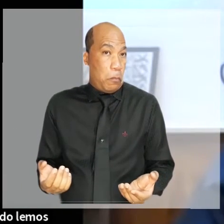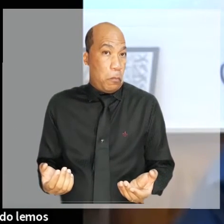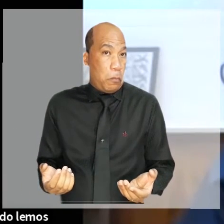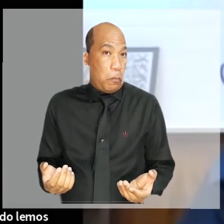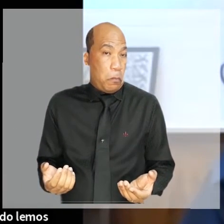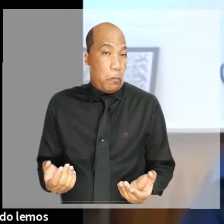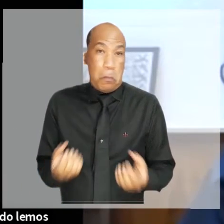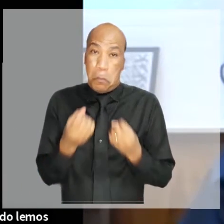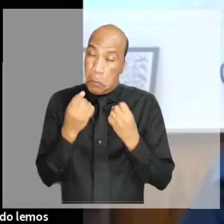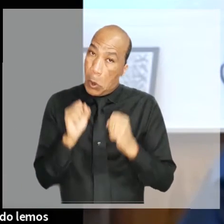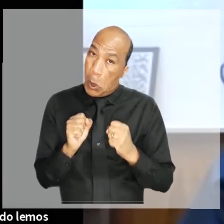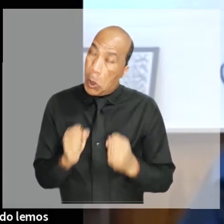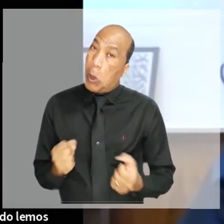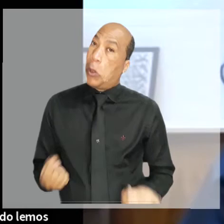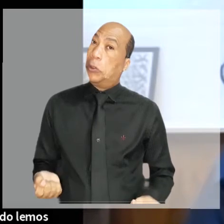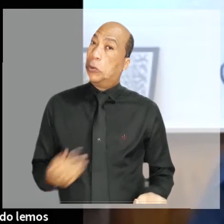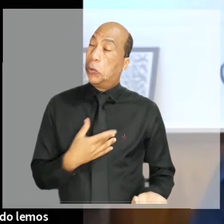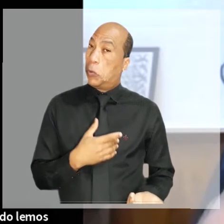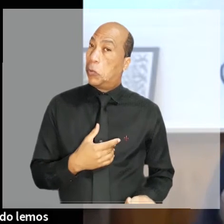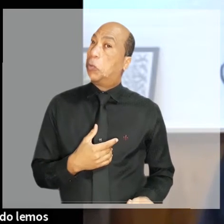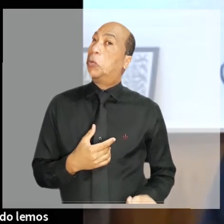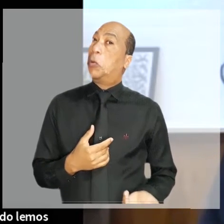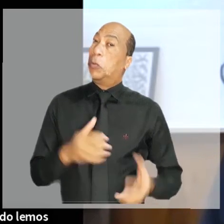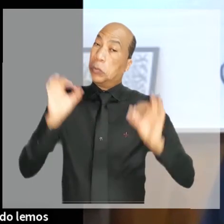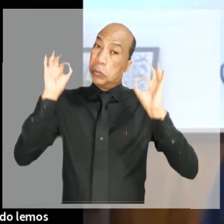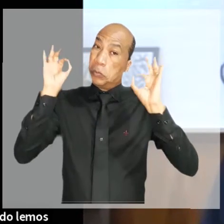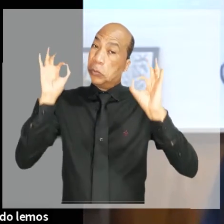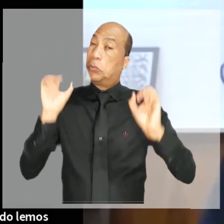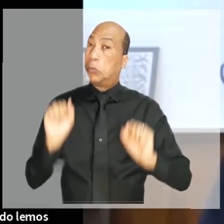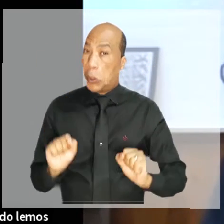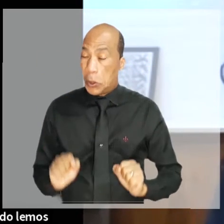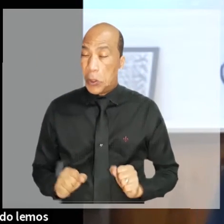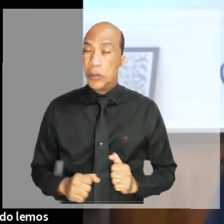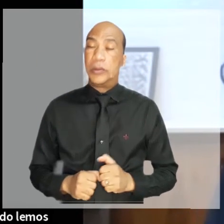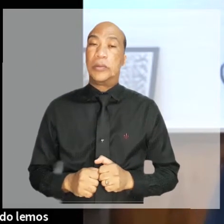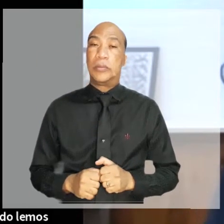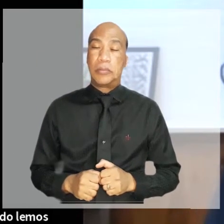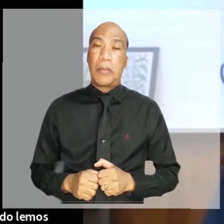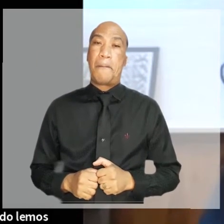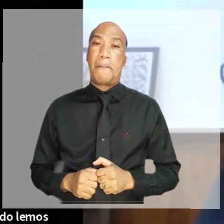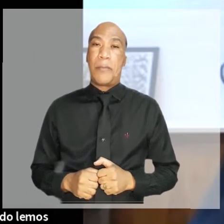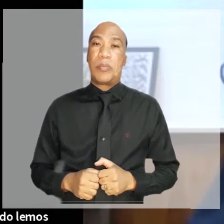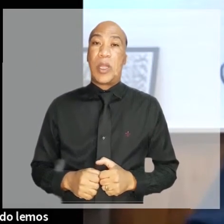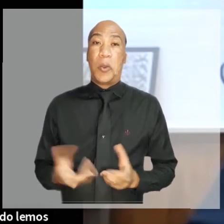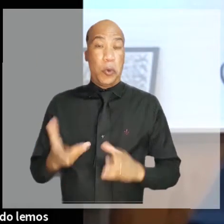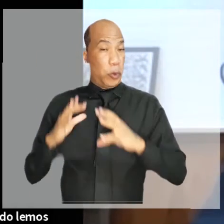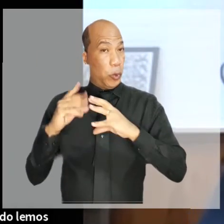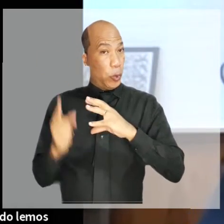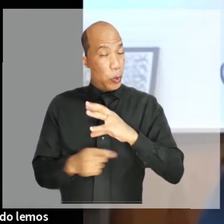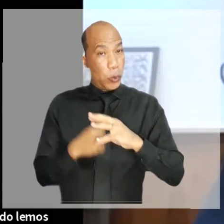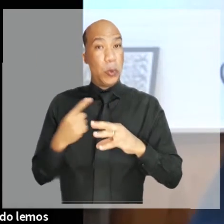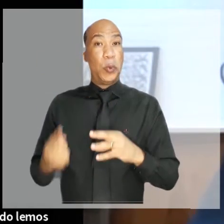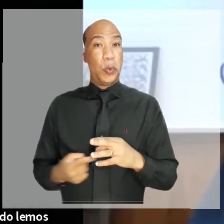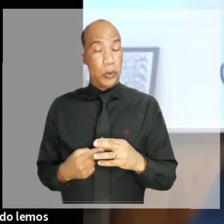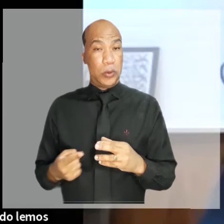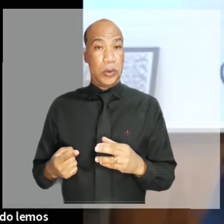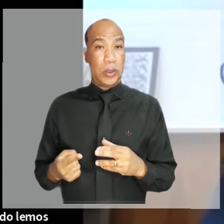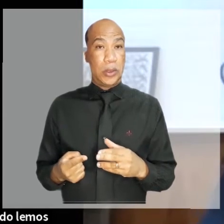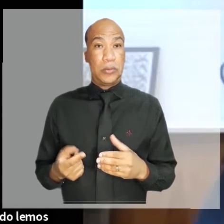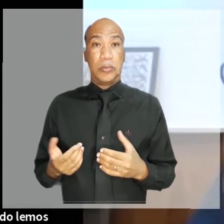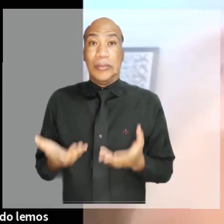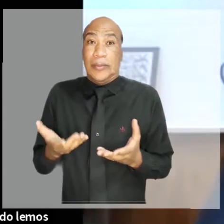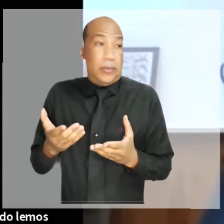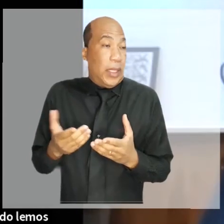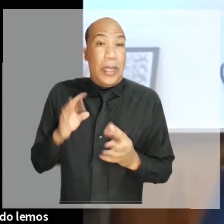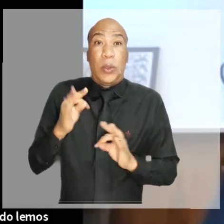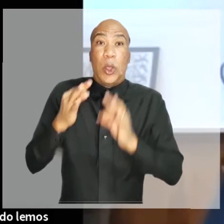muito grande de novas tecnologias, muitas delas open source, né? Que são